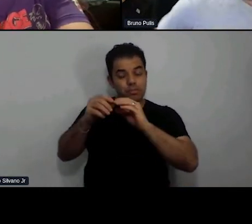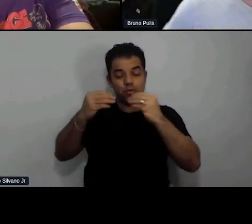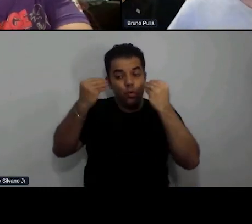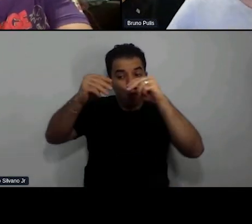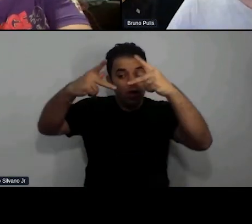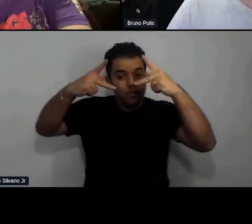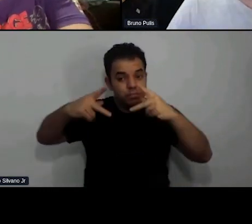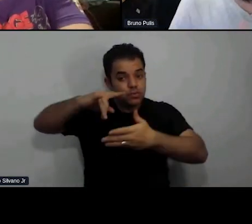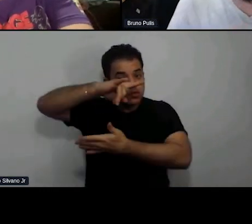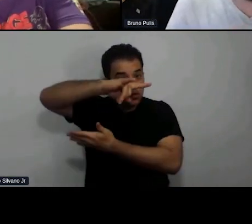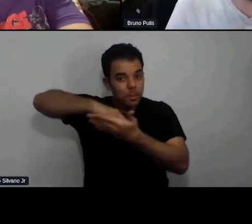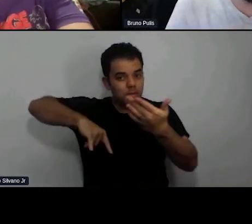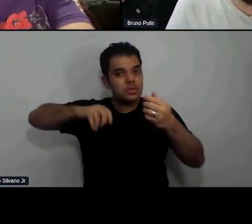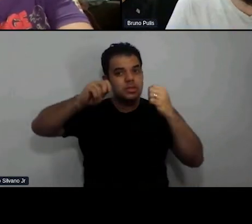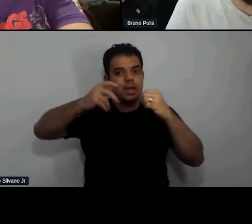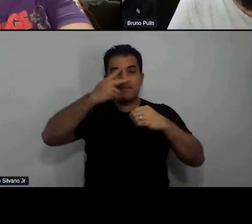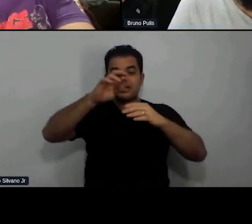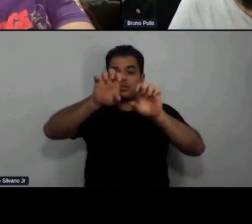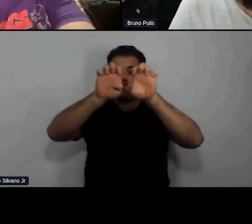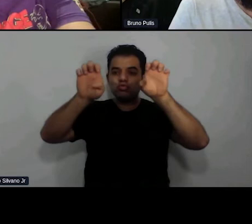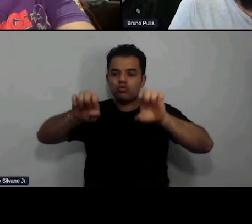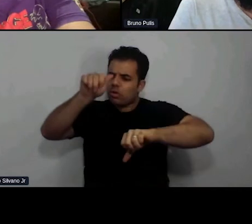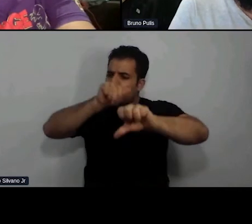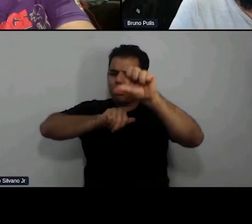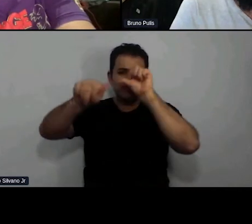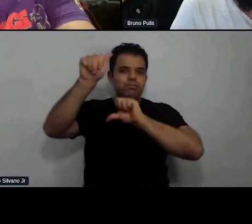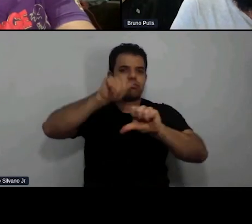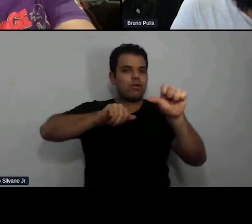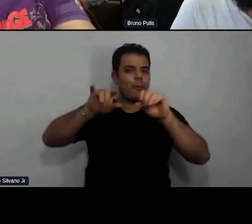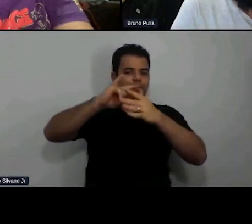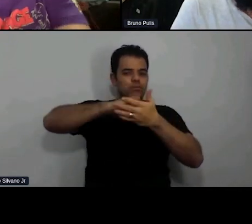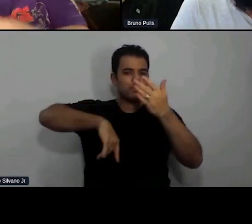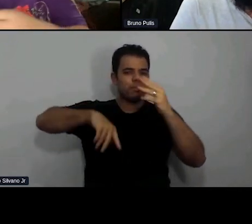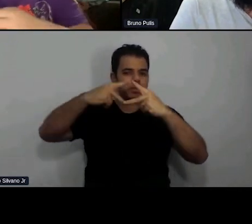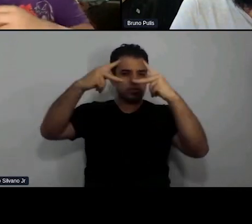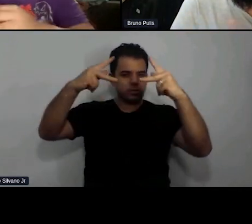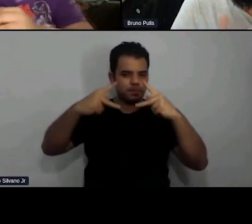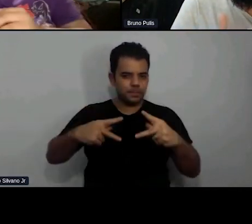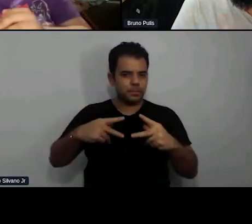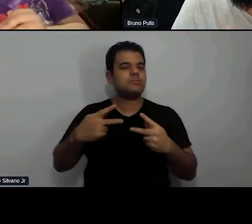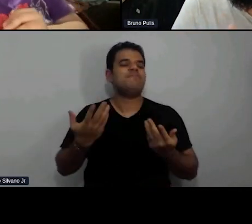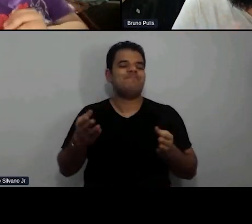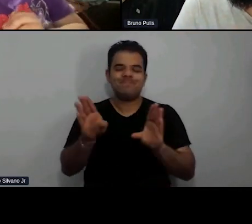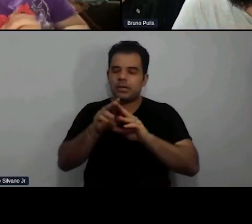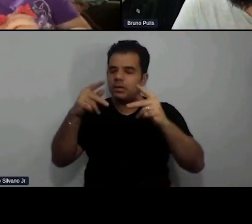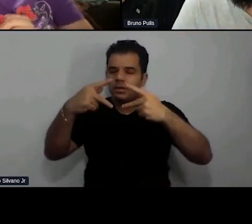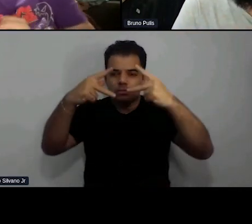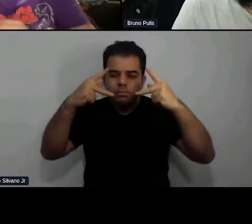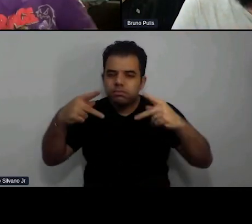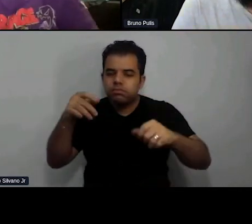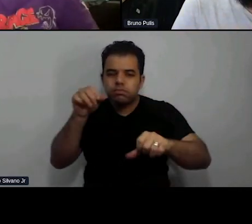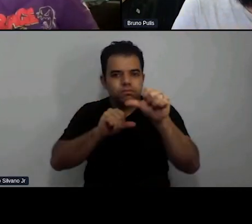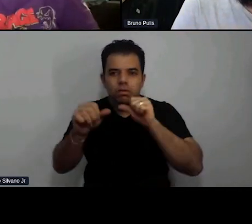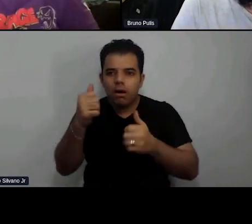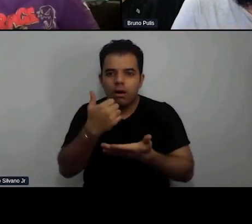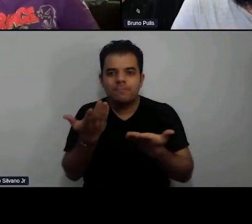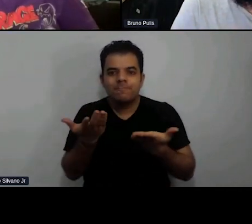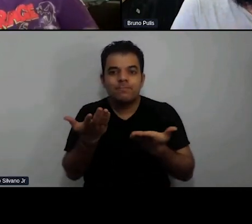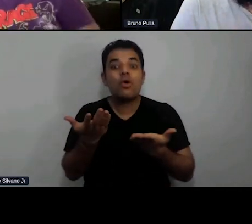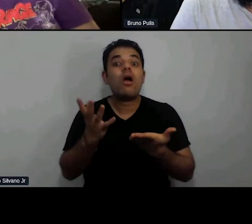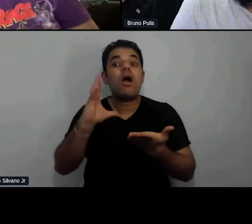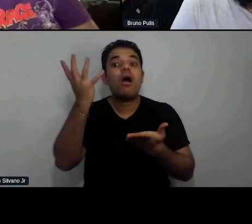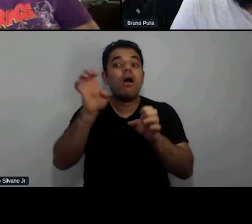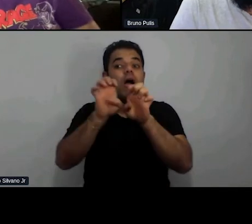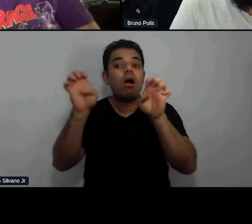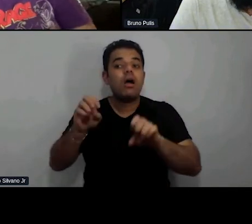HTML, você pode modificar a estrutura desse documento. Quando eu modifico a estrutura, isso vai fazer o